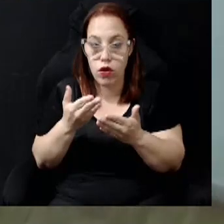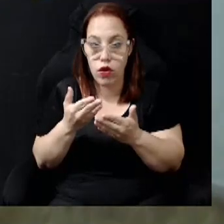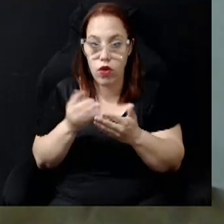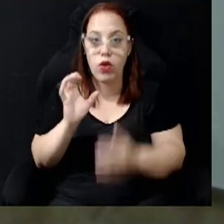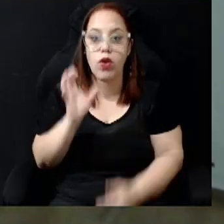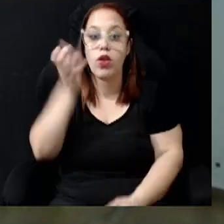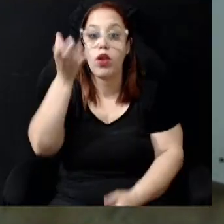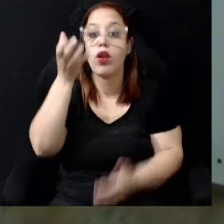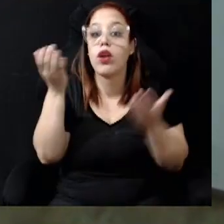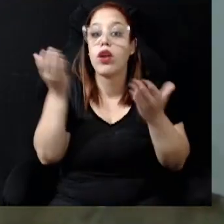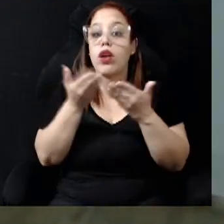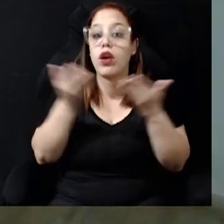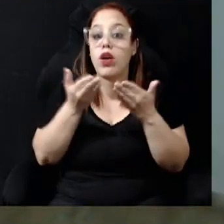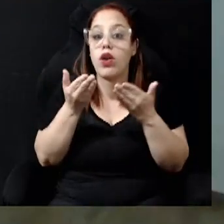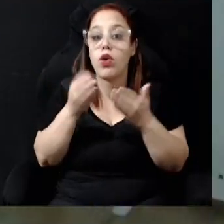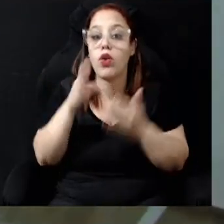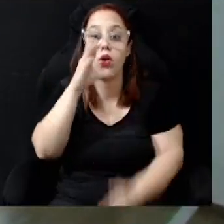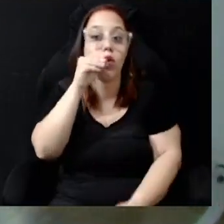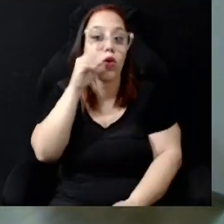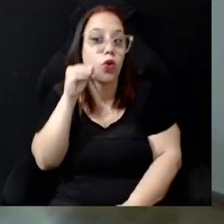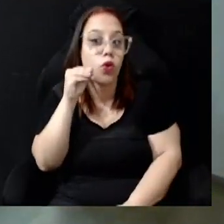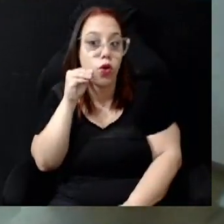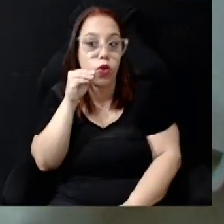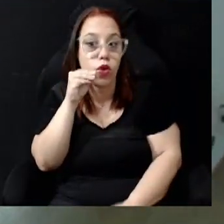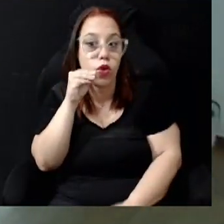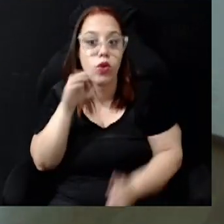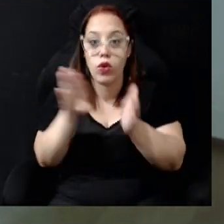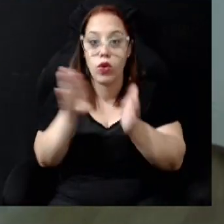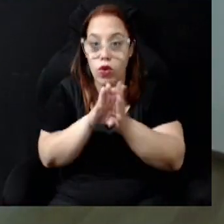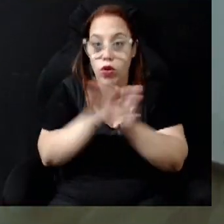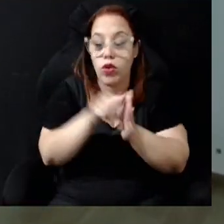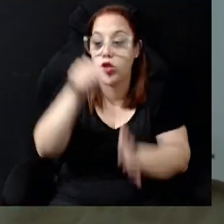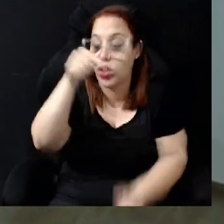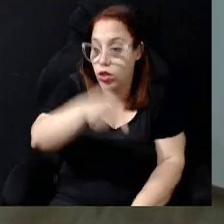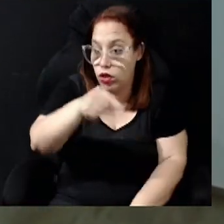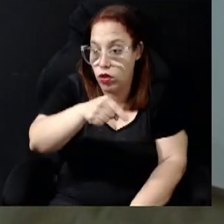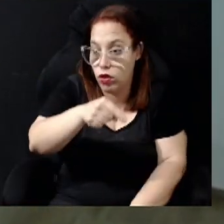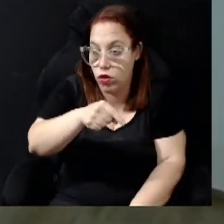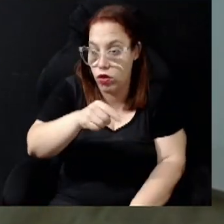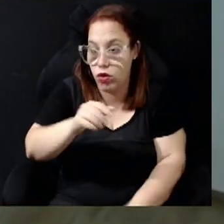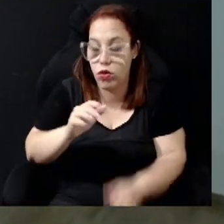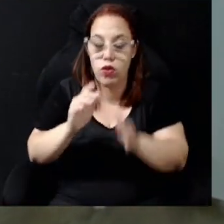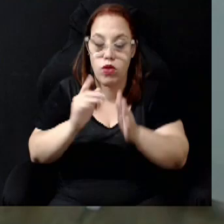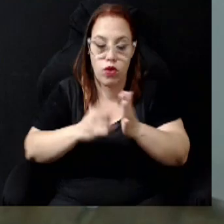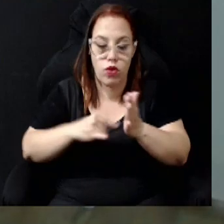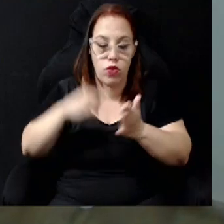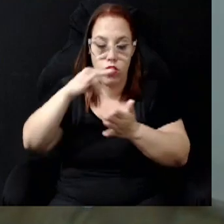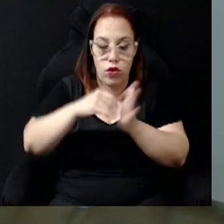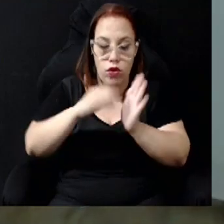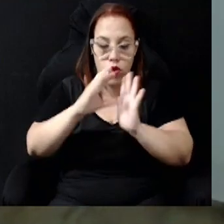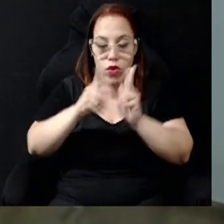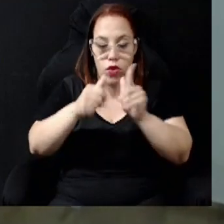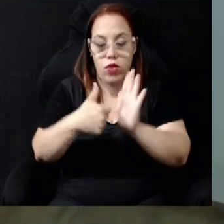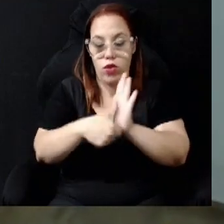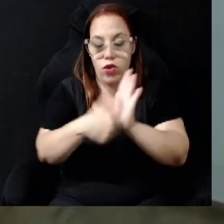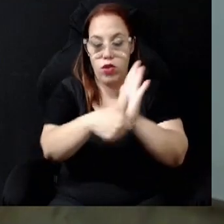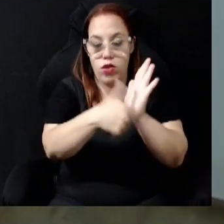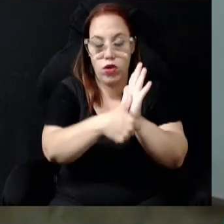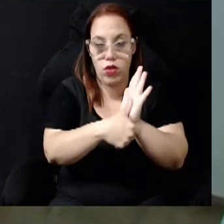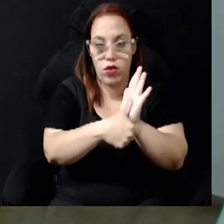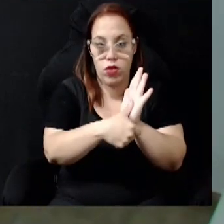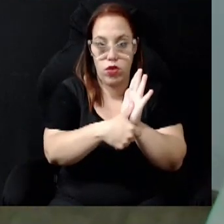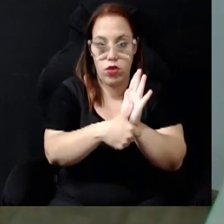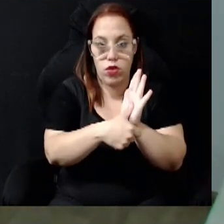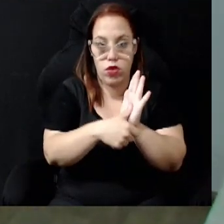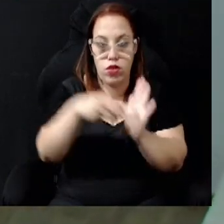O colaborador, ele chega aqui, né, com os envelopes, com toda a documentação e também com as mídias,